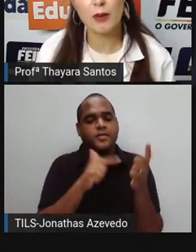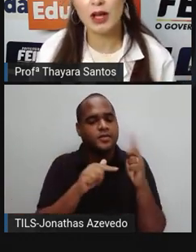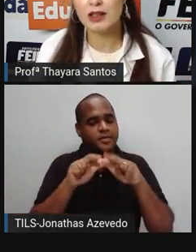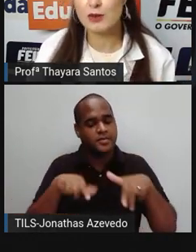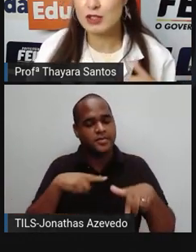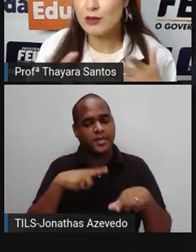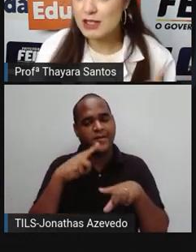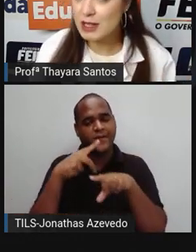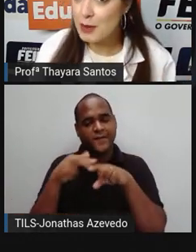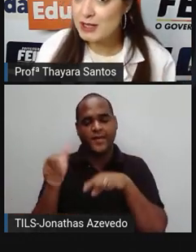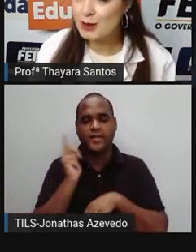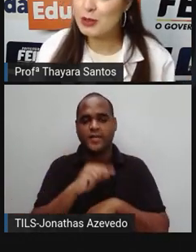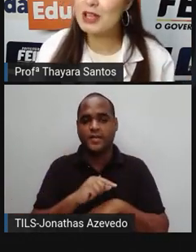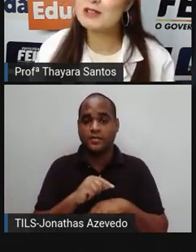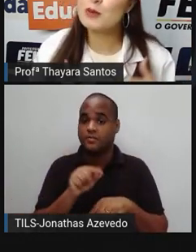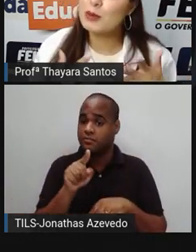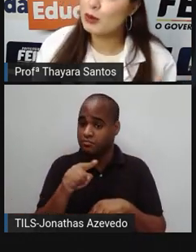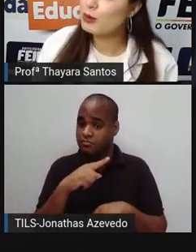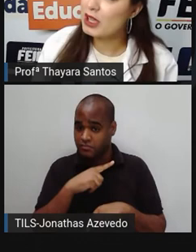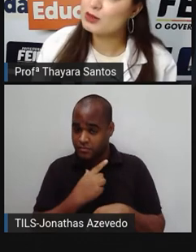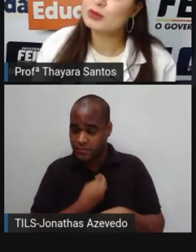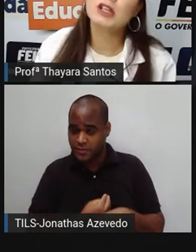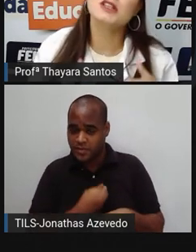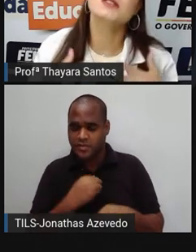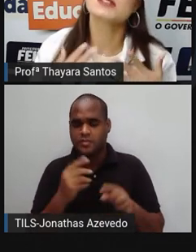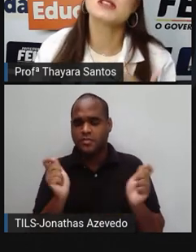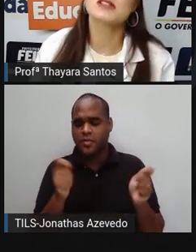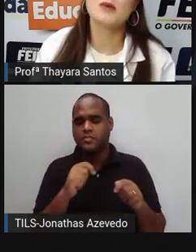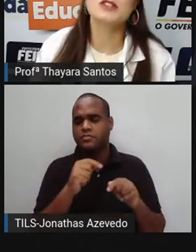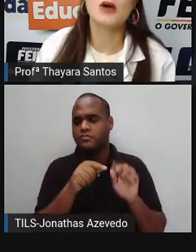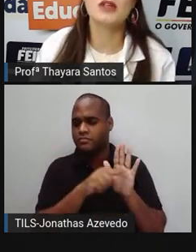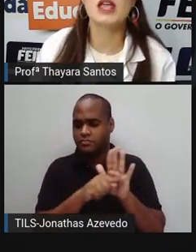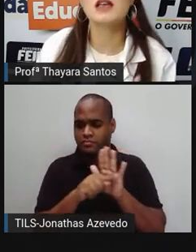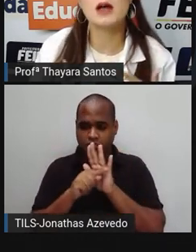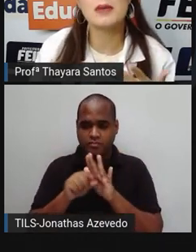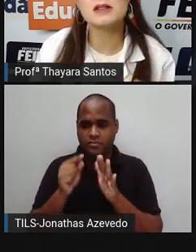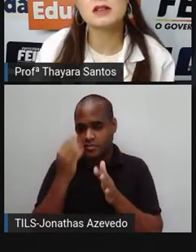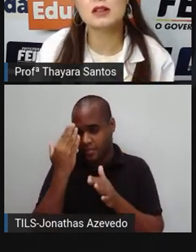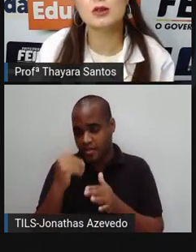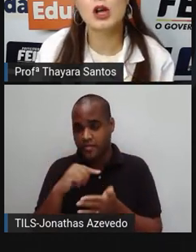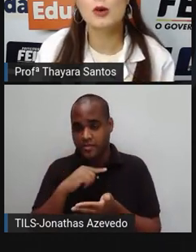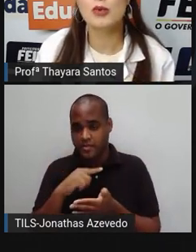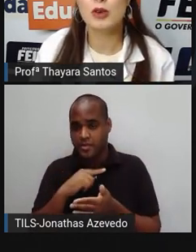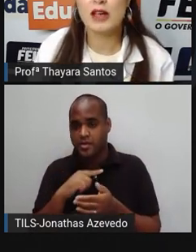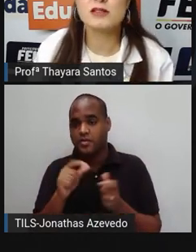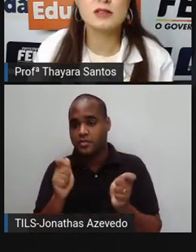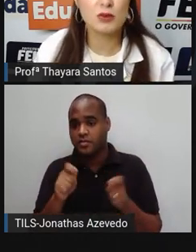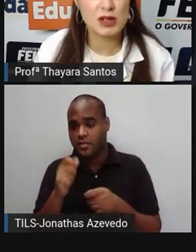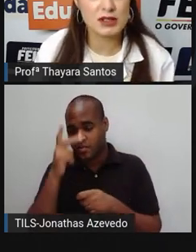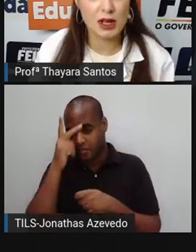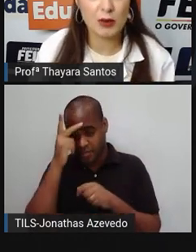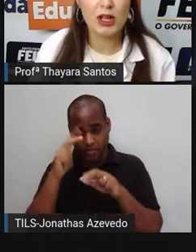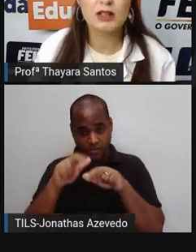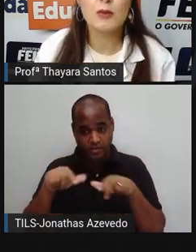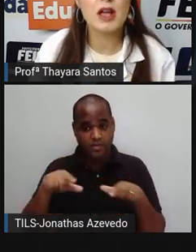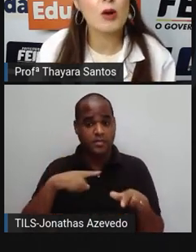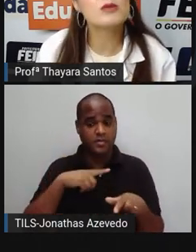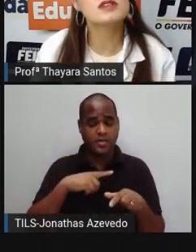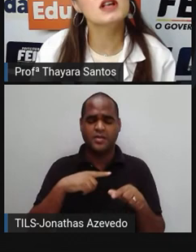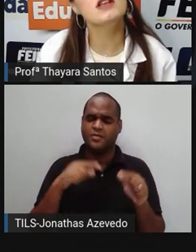essa situação então se você tá passando por isso o que ajuda e se você sabe de alguém que tá passando por essa situação